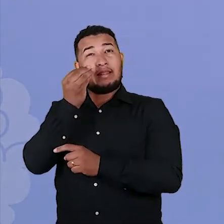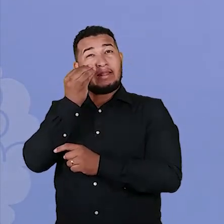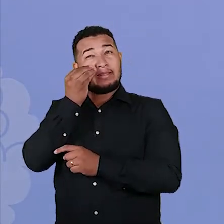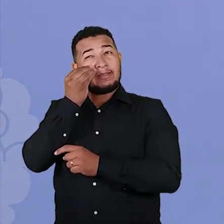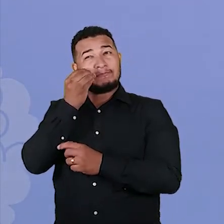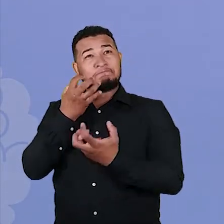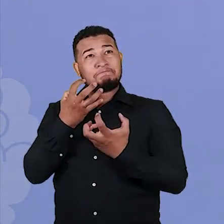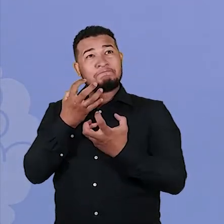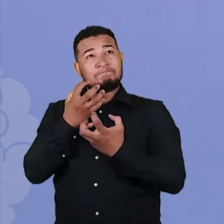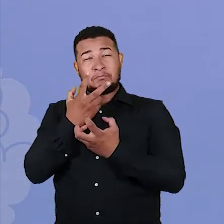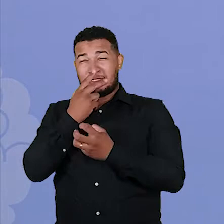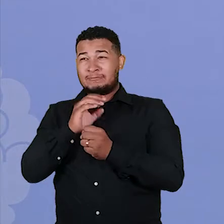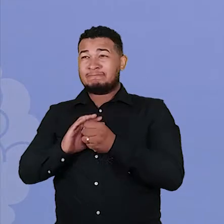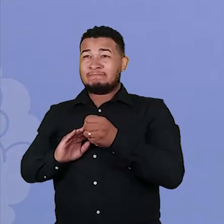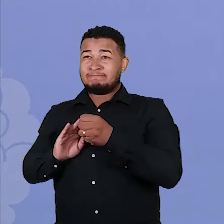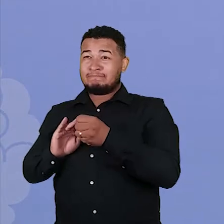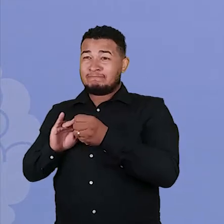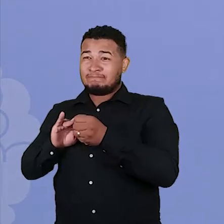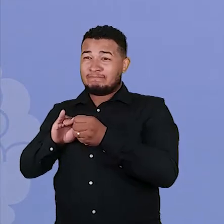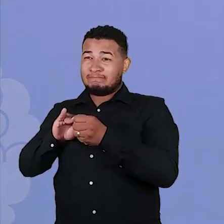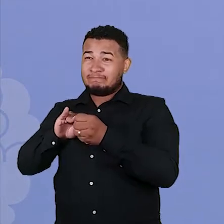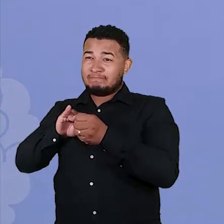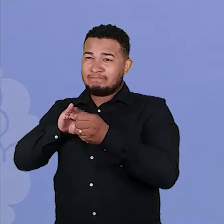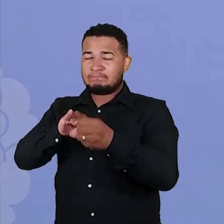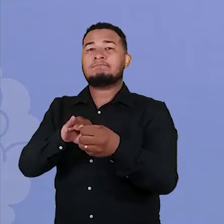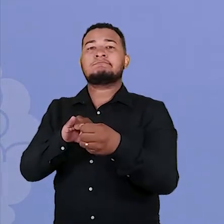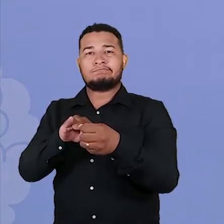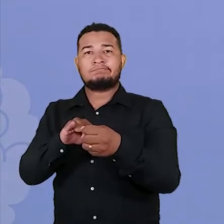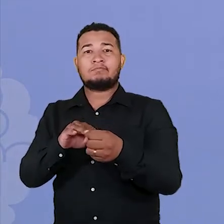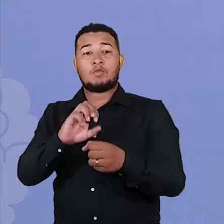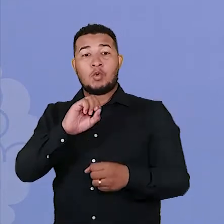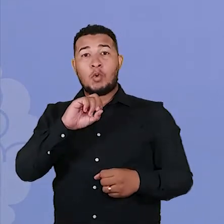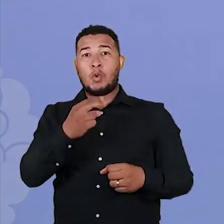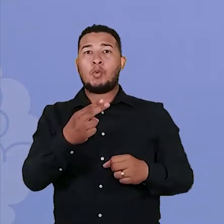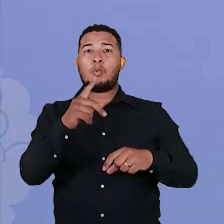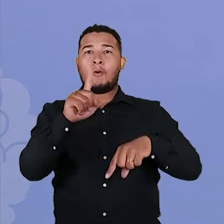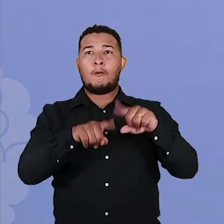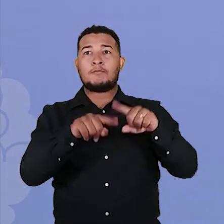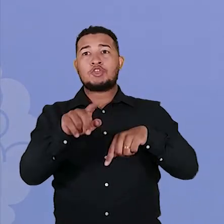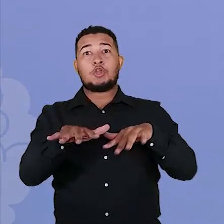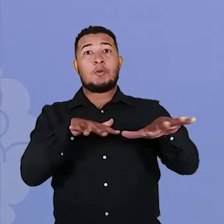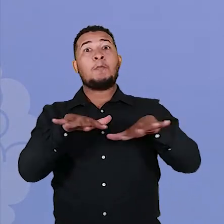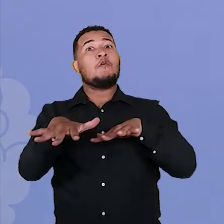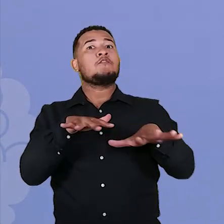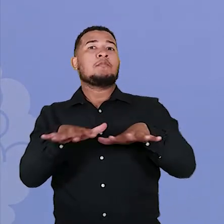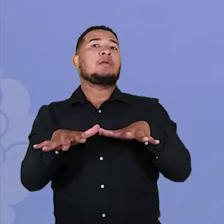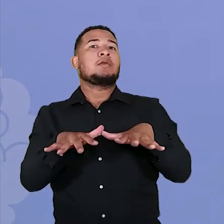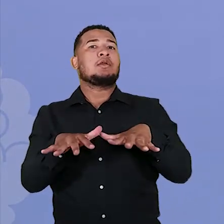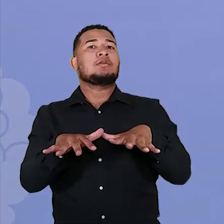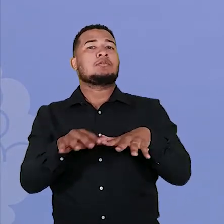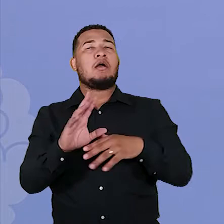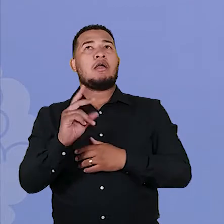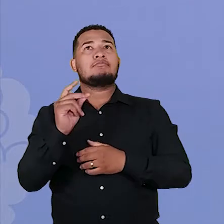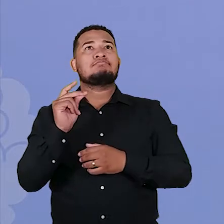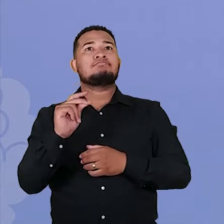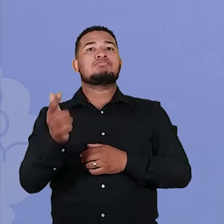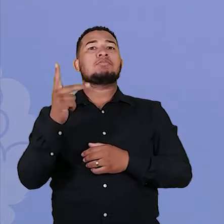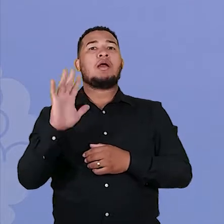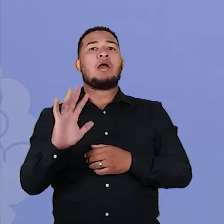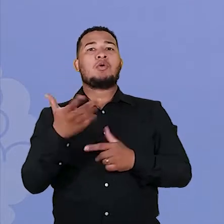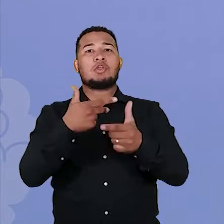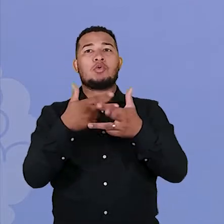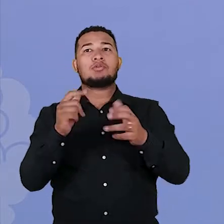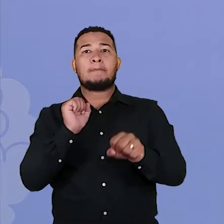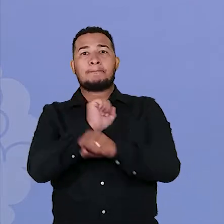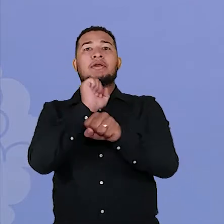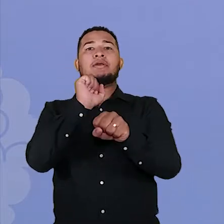um pouco para mudar aquilo ali, tá? Ou um objeto está em movimento e, de repente, acontece